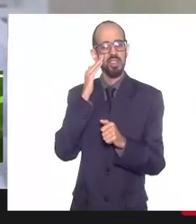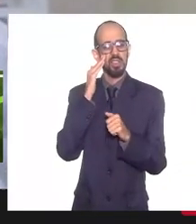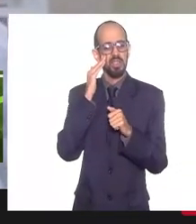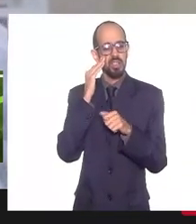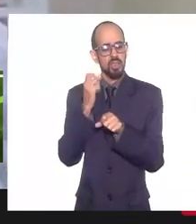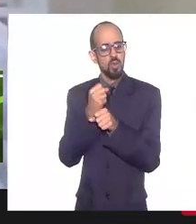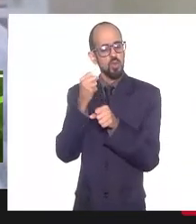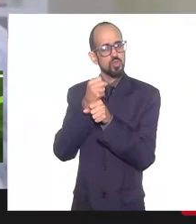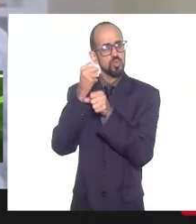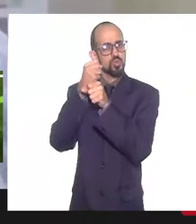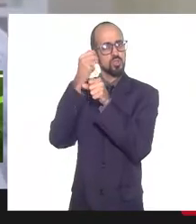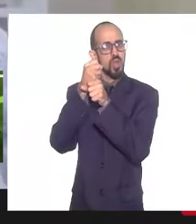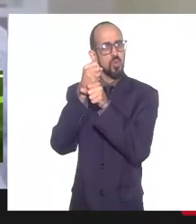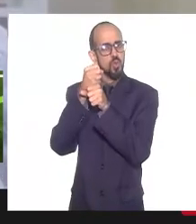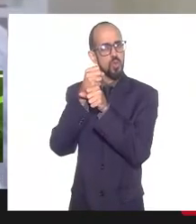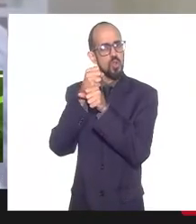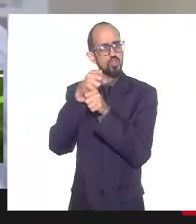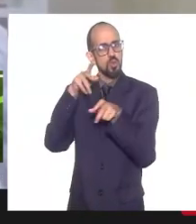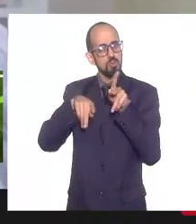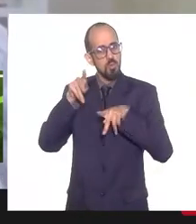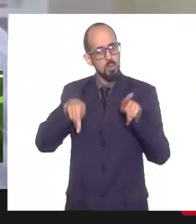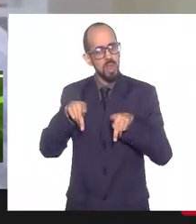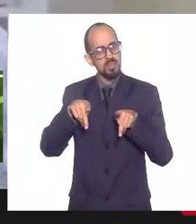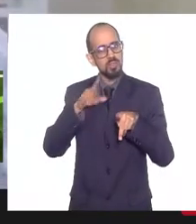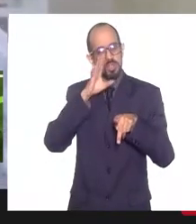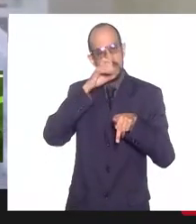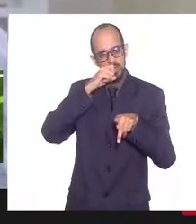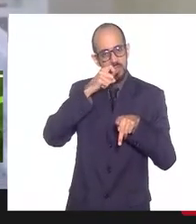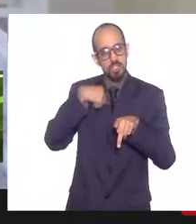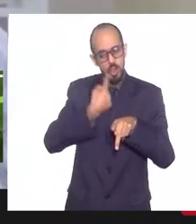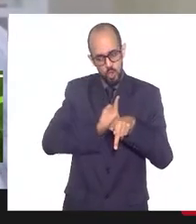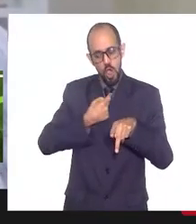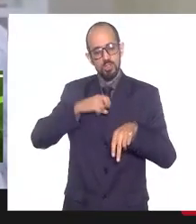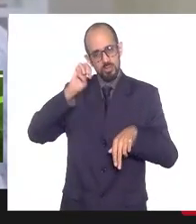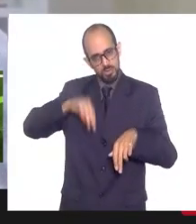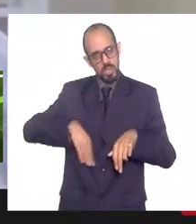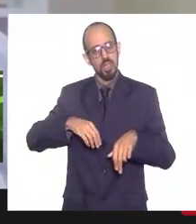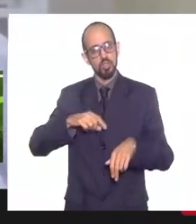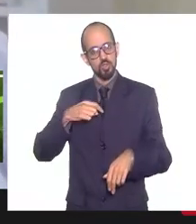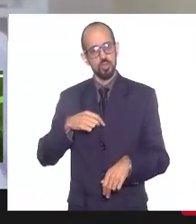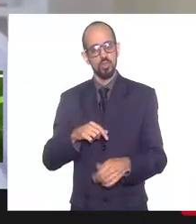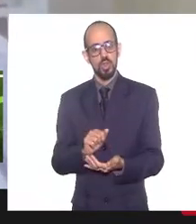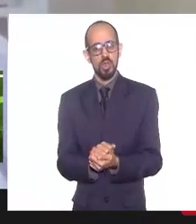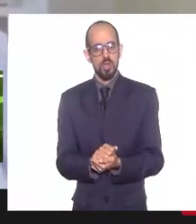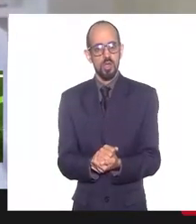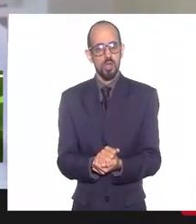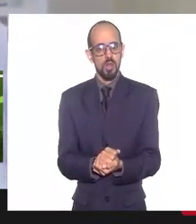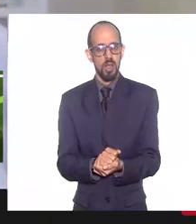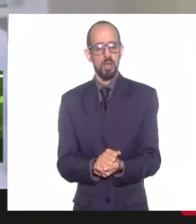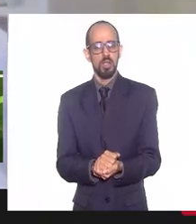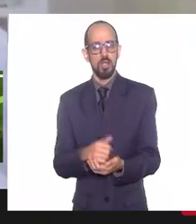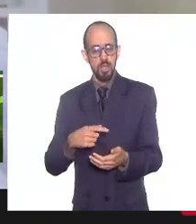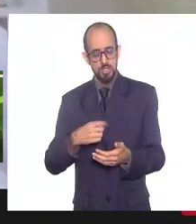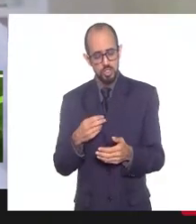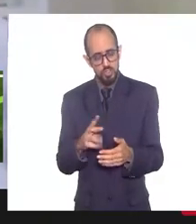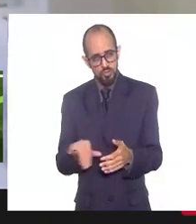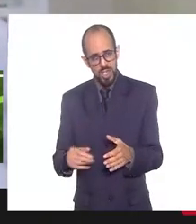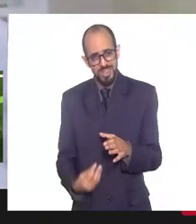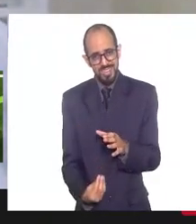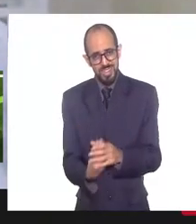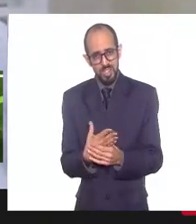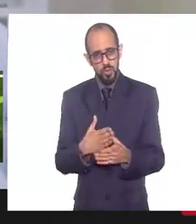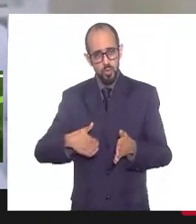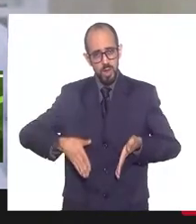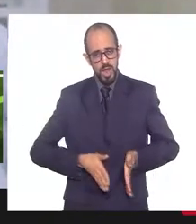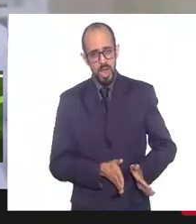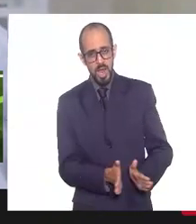Somos um povo de resistência, e na resistência nós vamos abrindo caminhos, né?